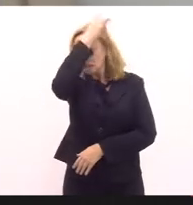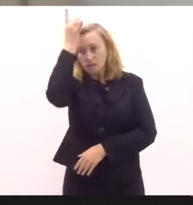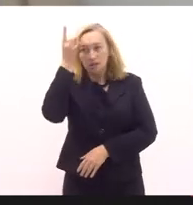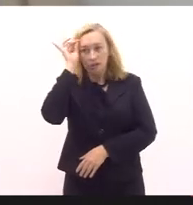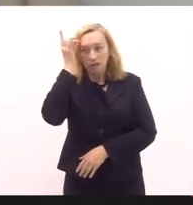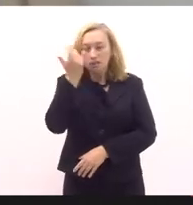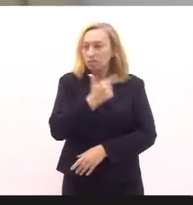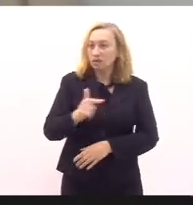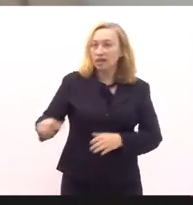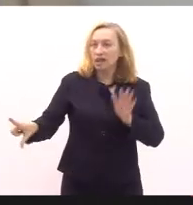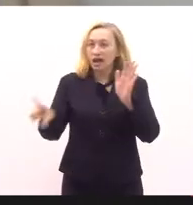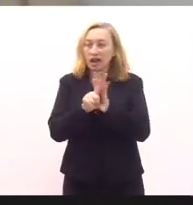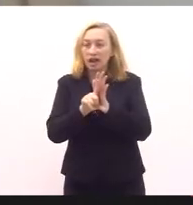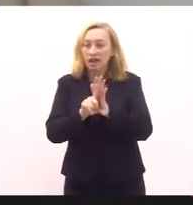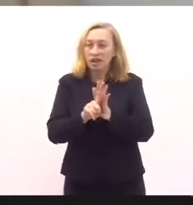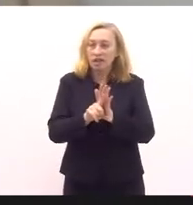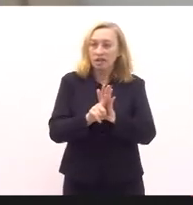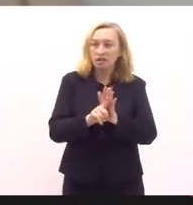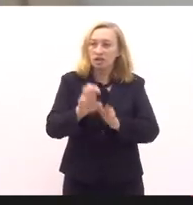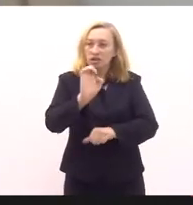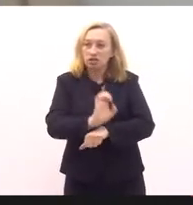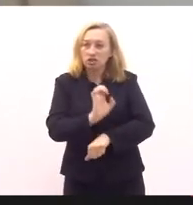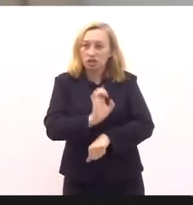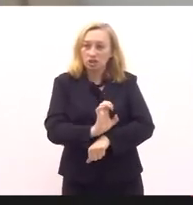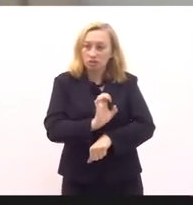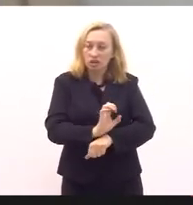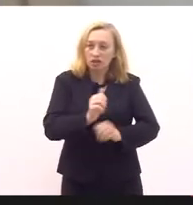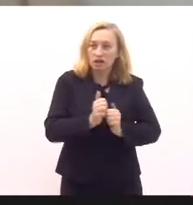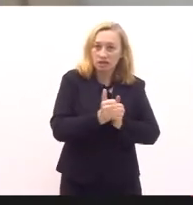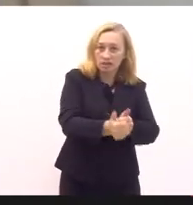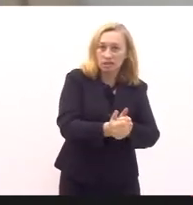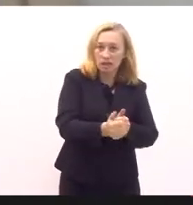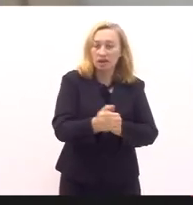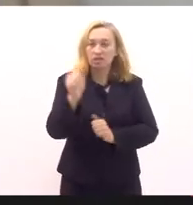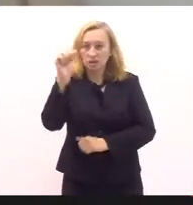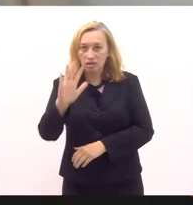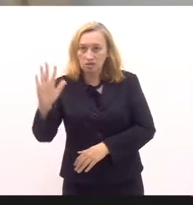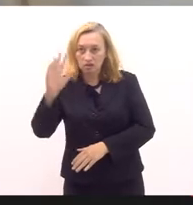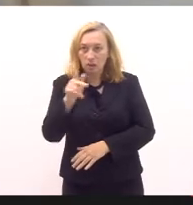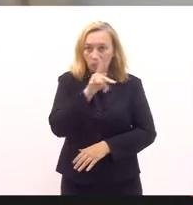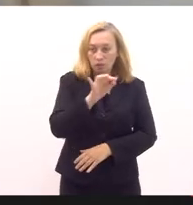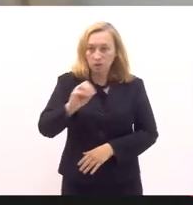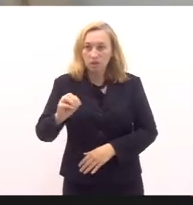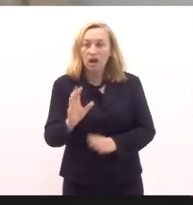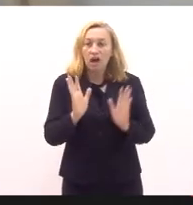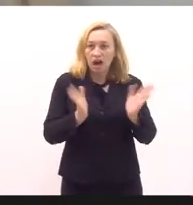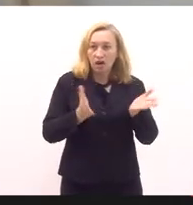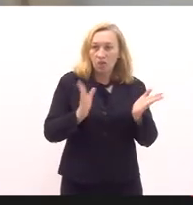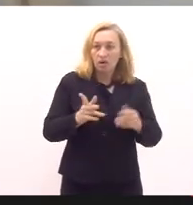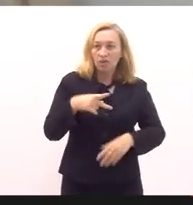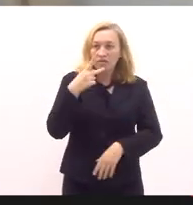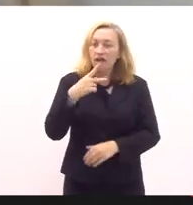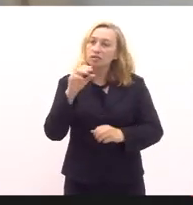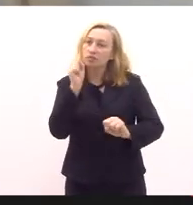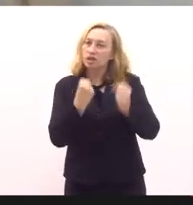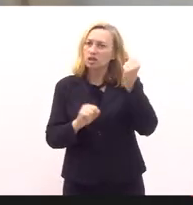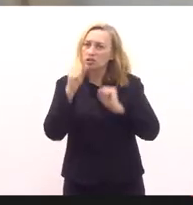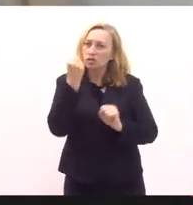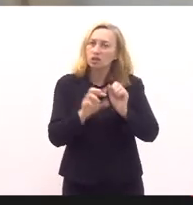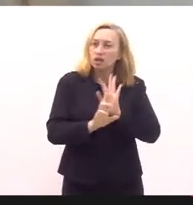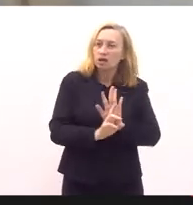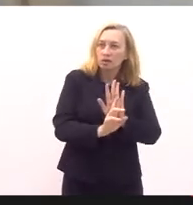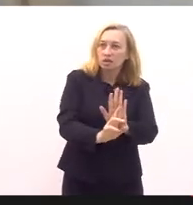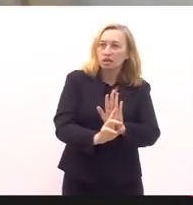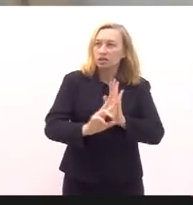né? Eles seguem o piso nacional e as suas convenções e acordos coletivos, né? Aí agora, falando pela indústria, nós temos a